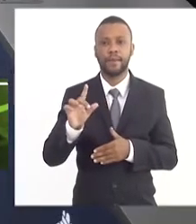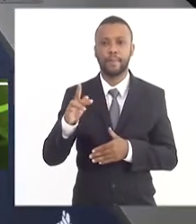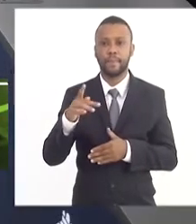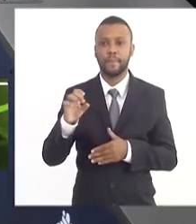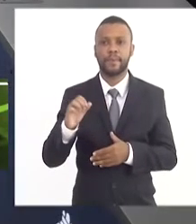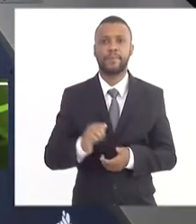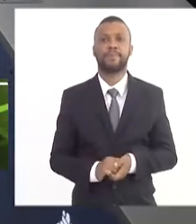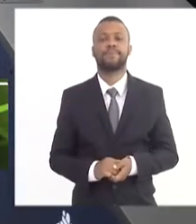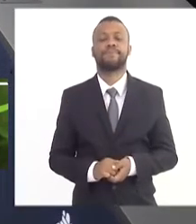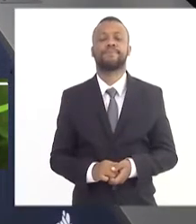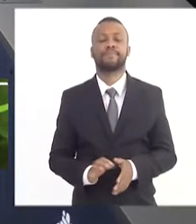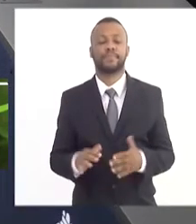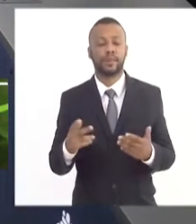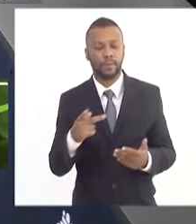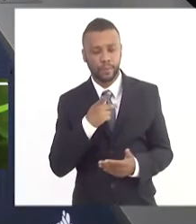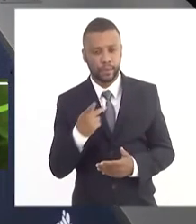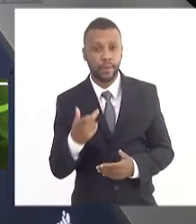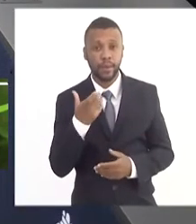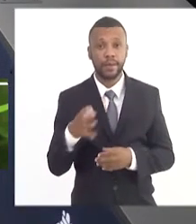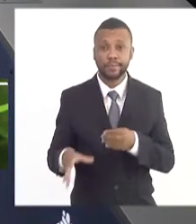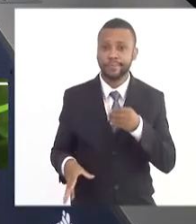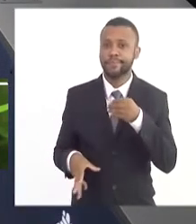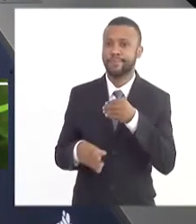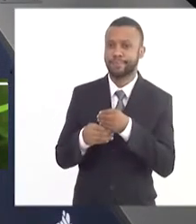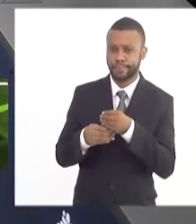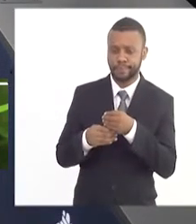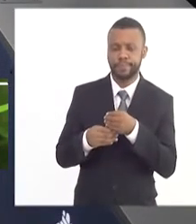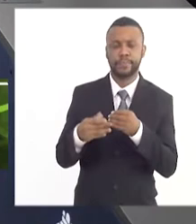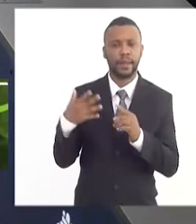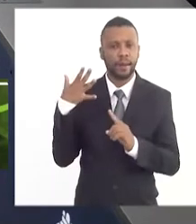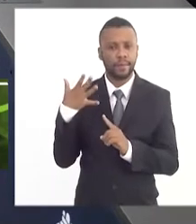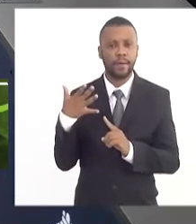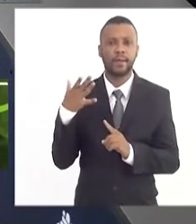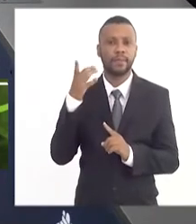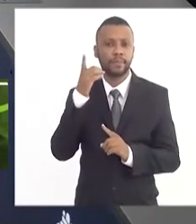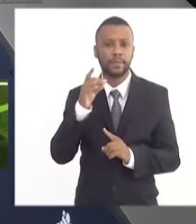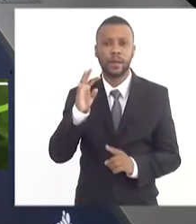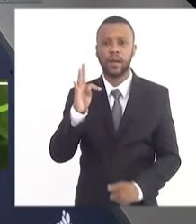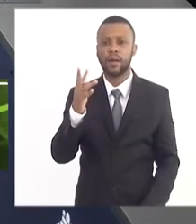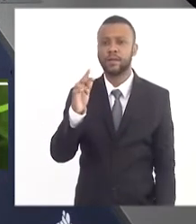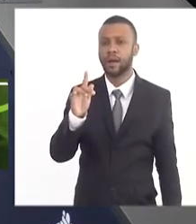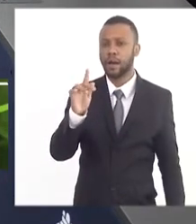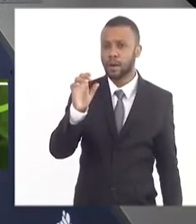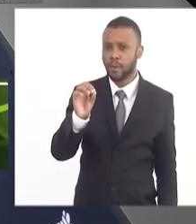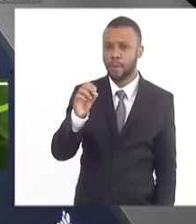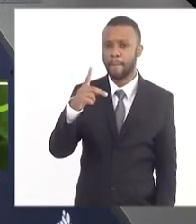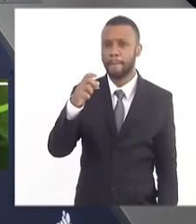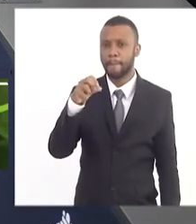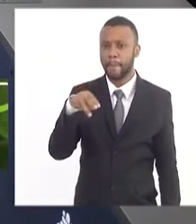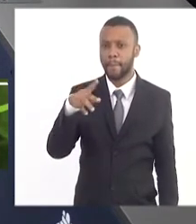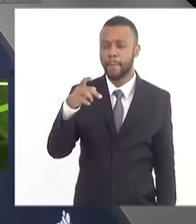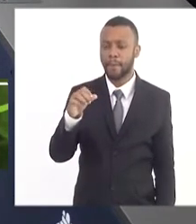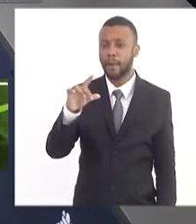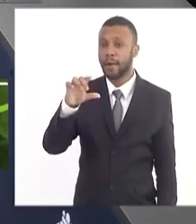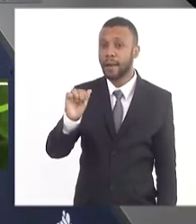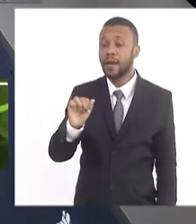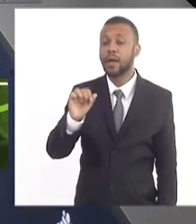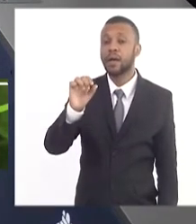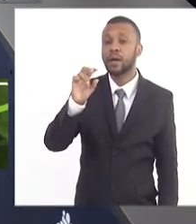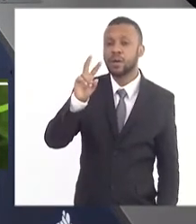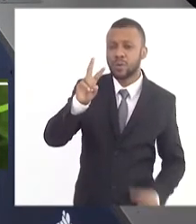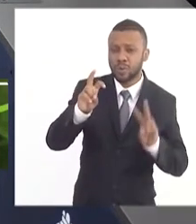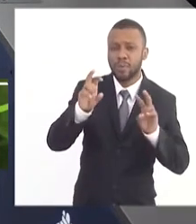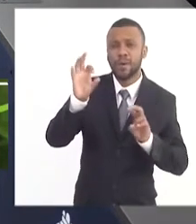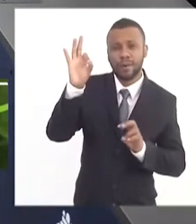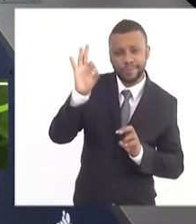de complementar a fala do deputado Thiago Pompolha acerca dos números da execução do FECAM. Esse ano já temos mais de